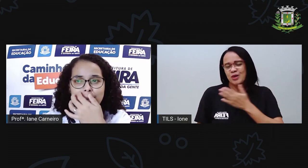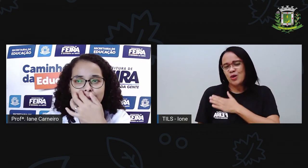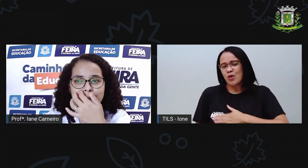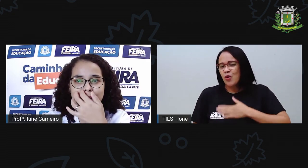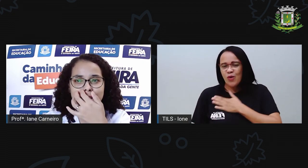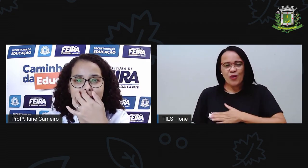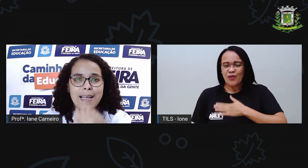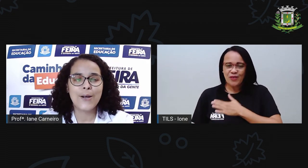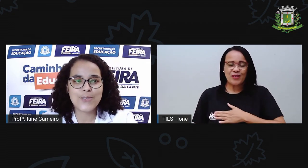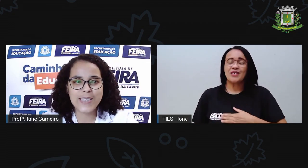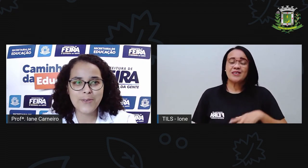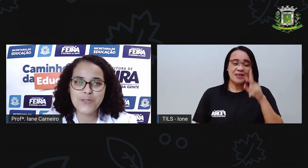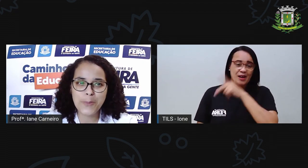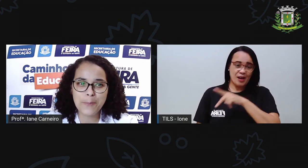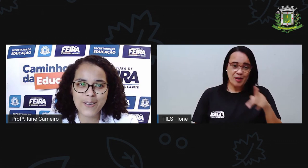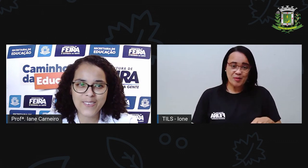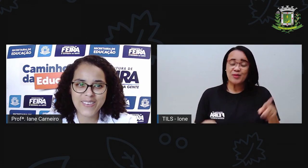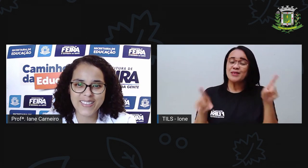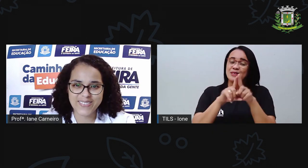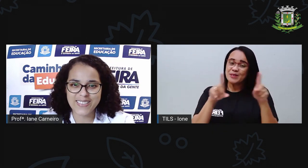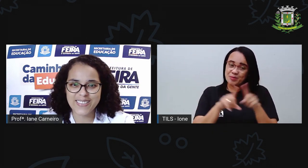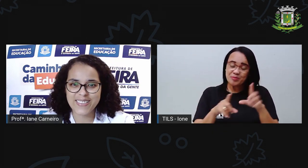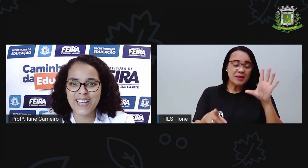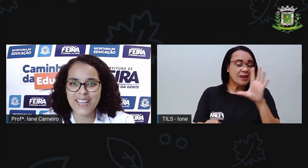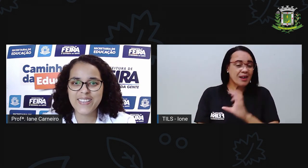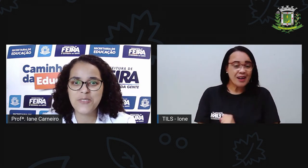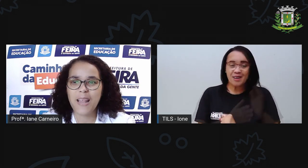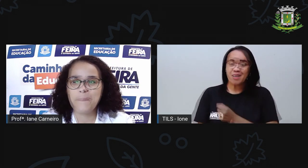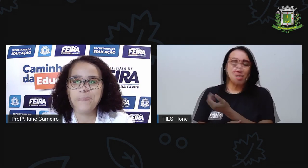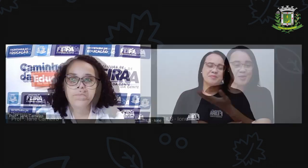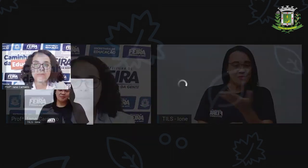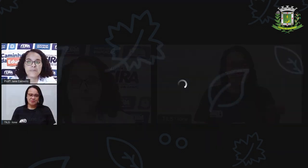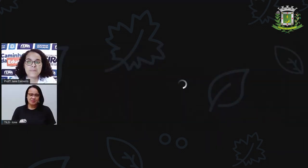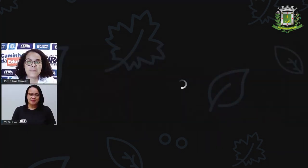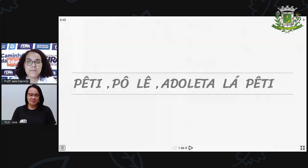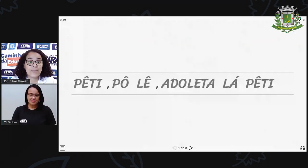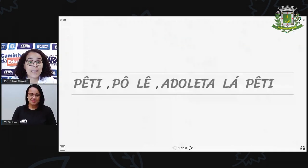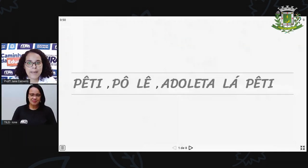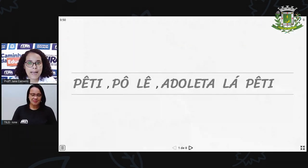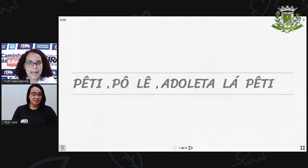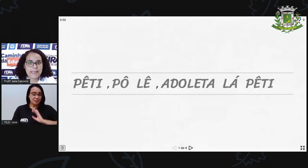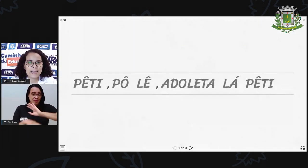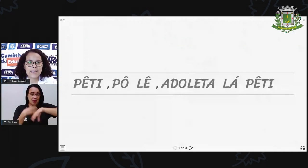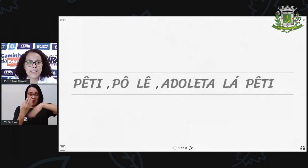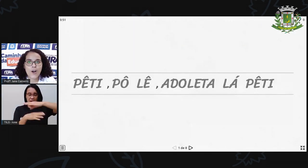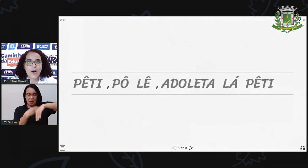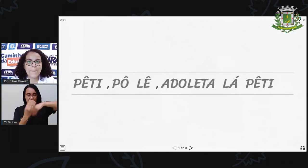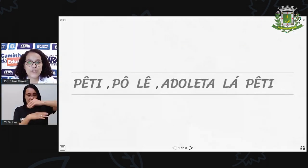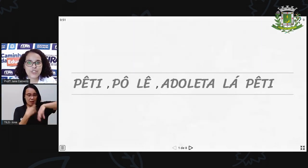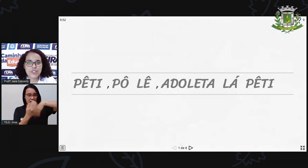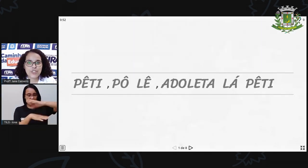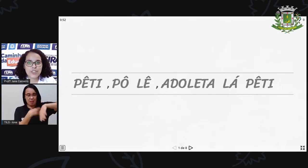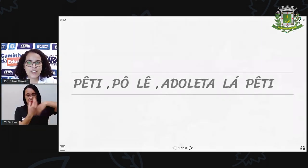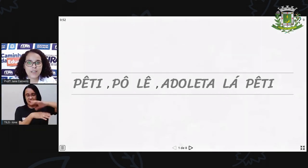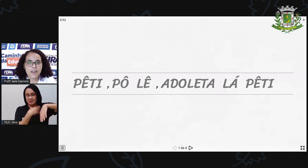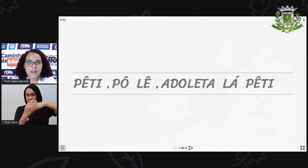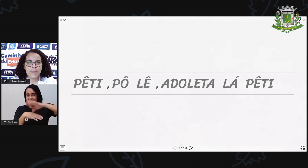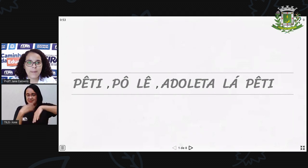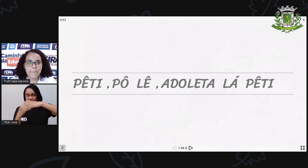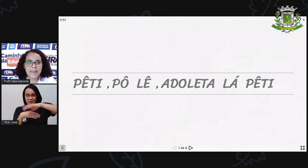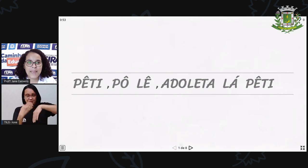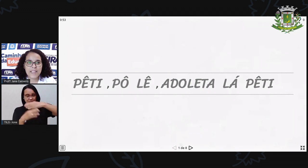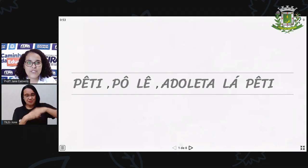ama agradar os alunos do primeiro ano, né? Então, vamos lá. Então, tá toda embaralhada. Tá assim,